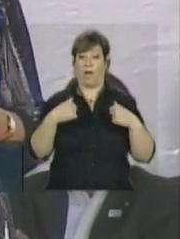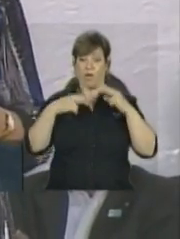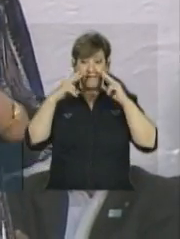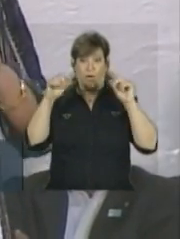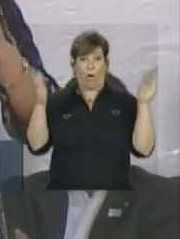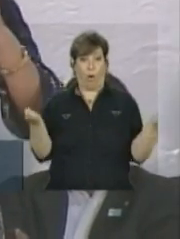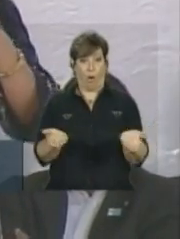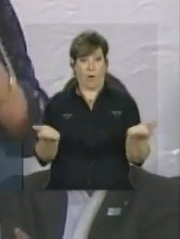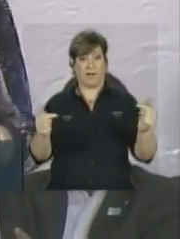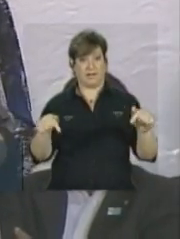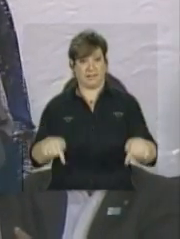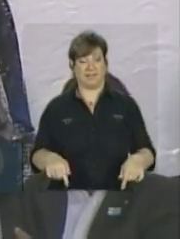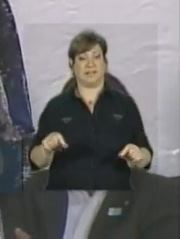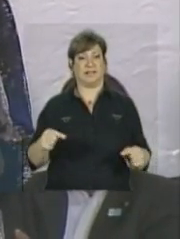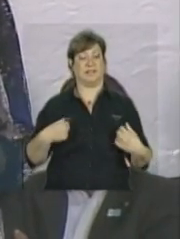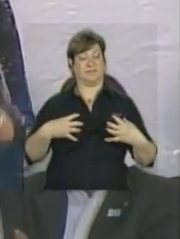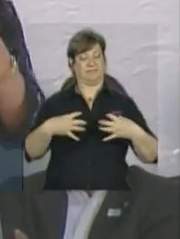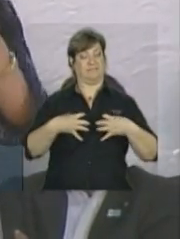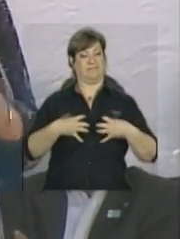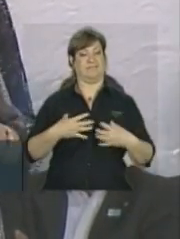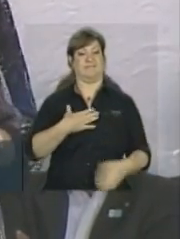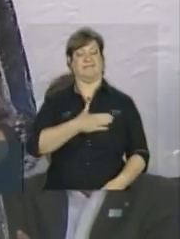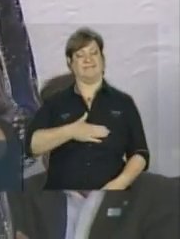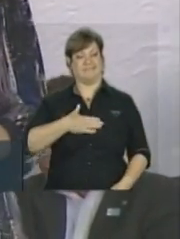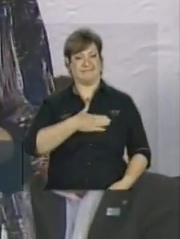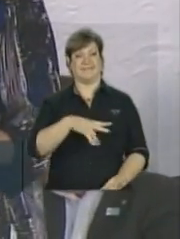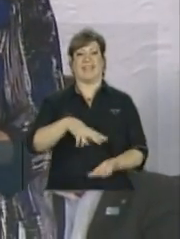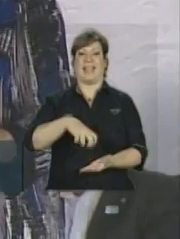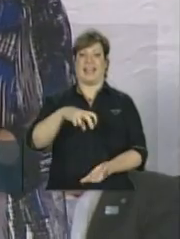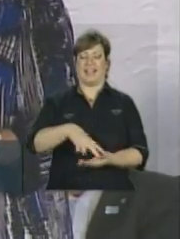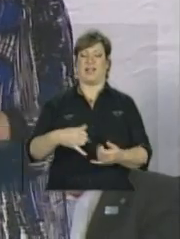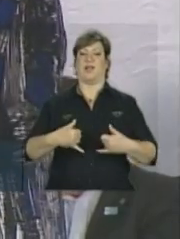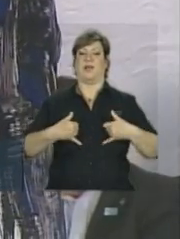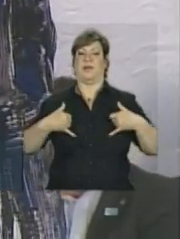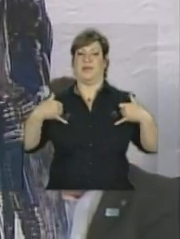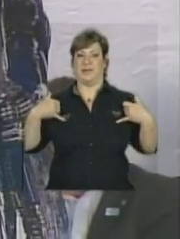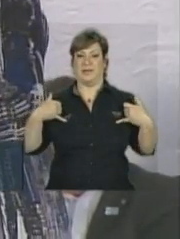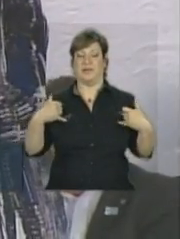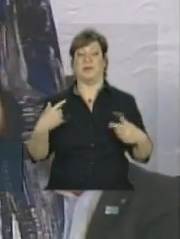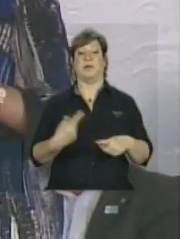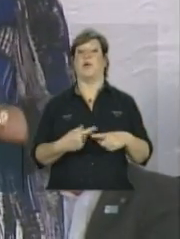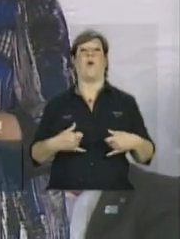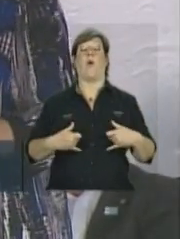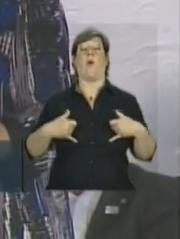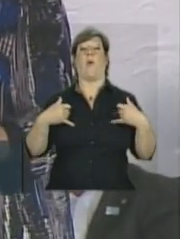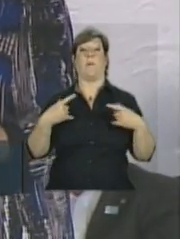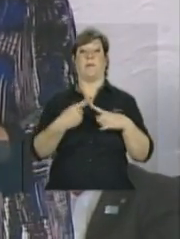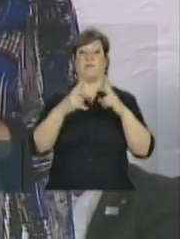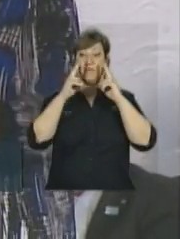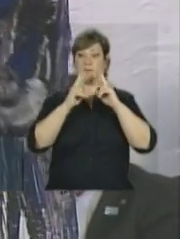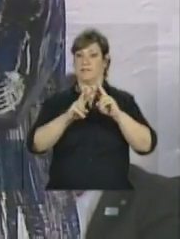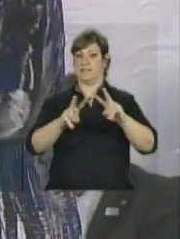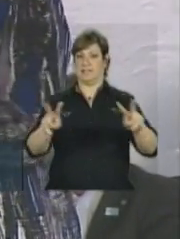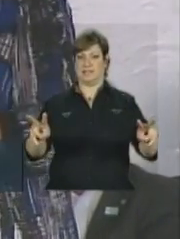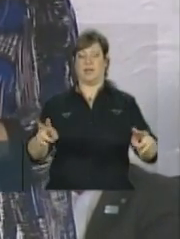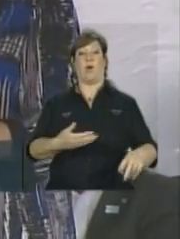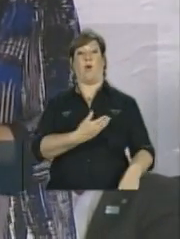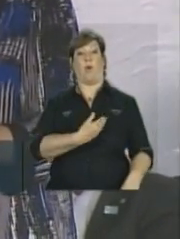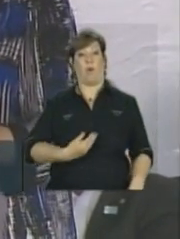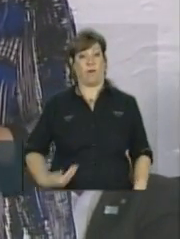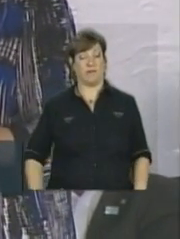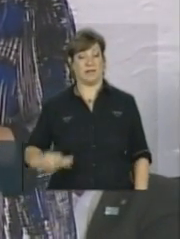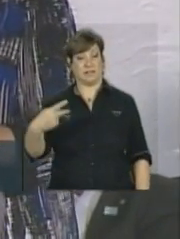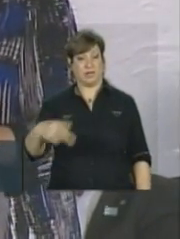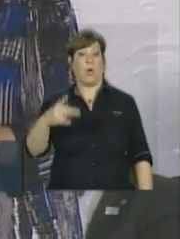aqui me enche de alegria e orgulho. Orgulho para ver que o governo